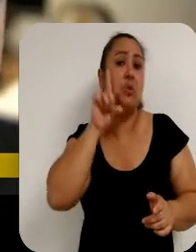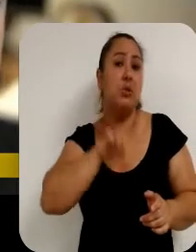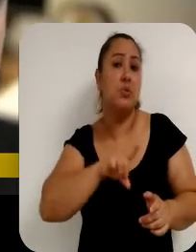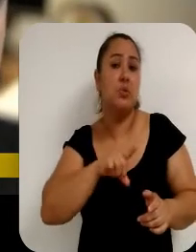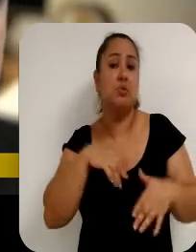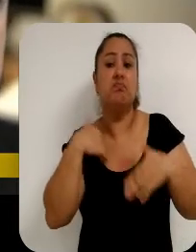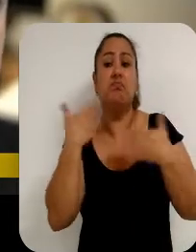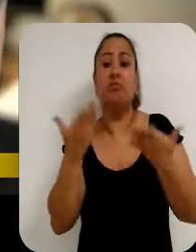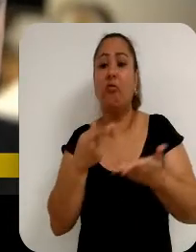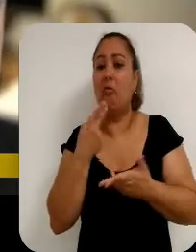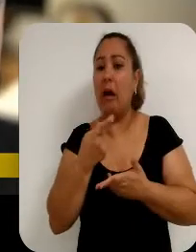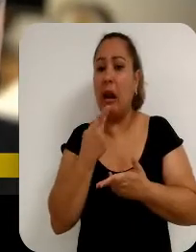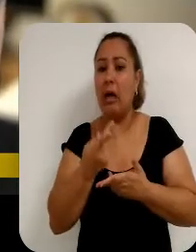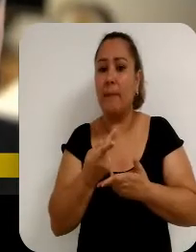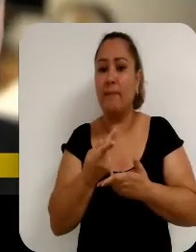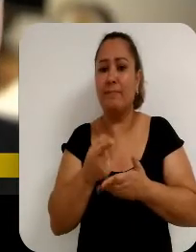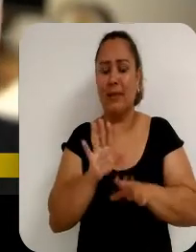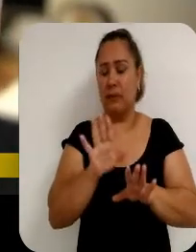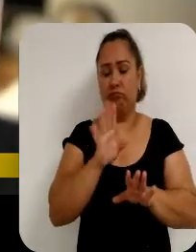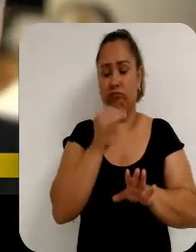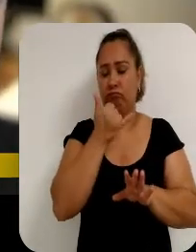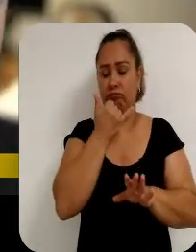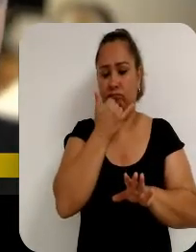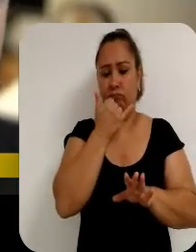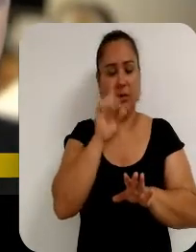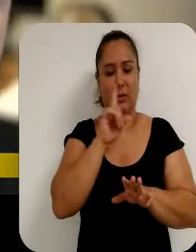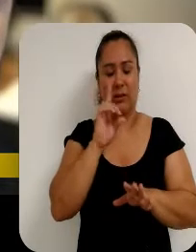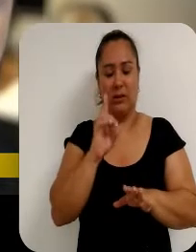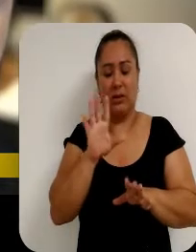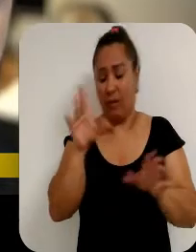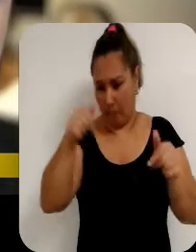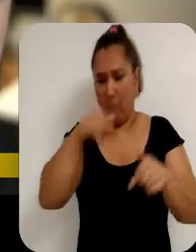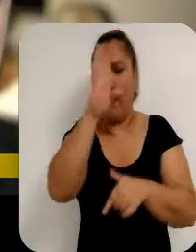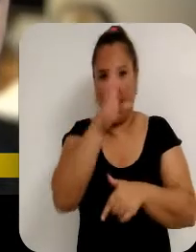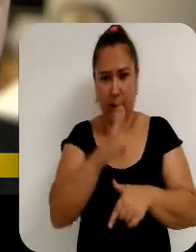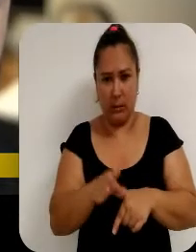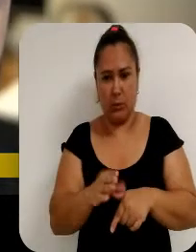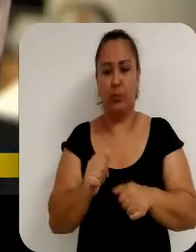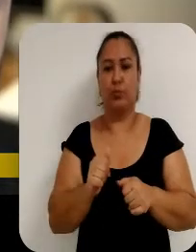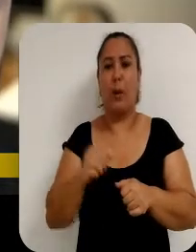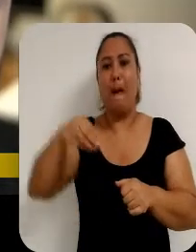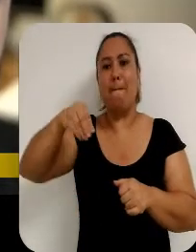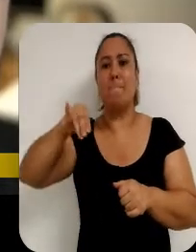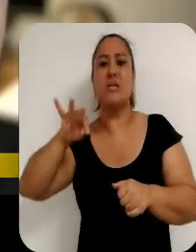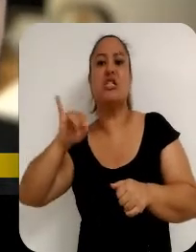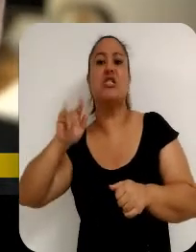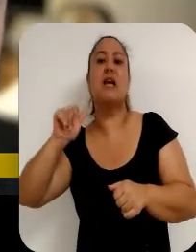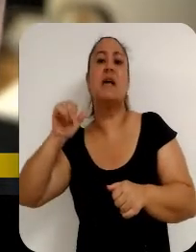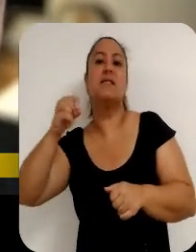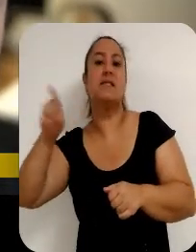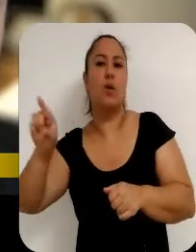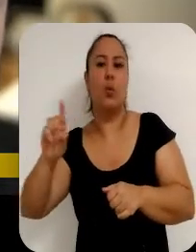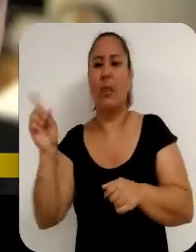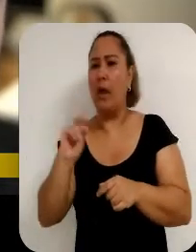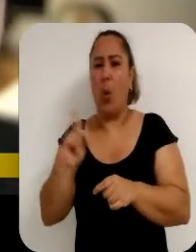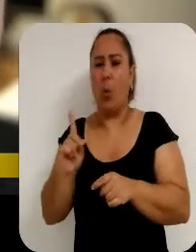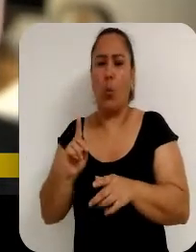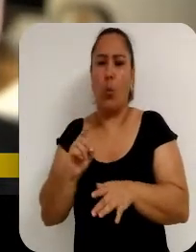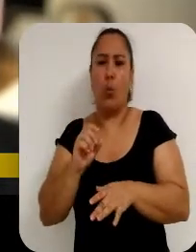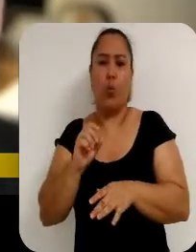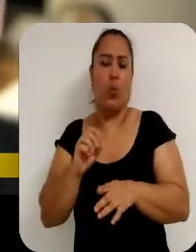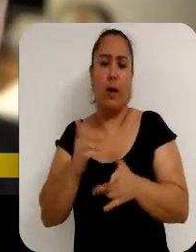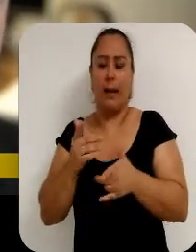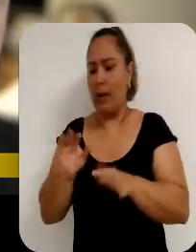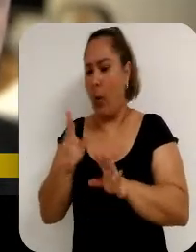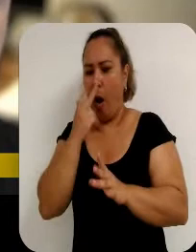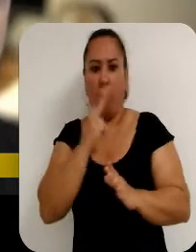Não, eu vou dar um número direto para o Brasil. Um cenário desse de mitigação em que a gente não suprime as pessoas, não mantém elas em casa